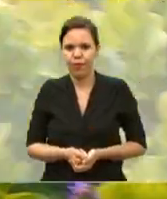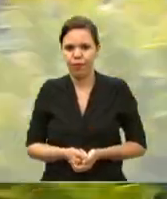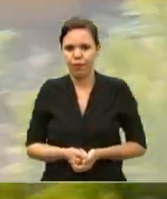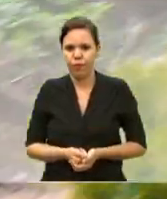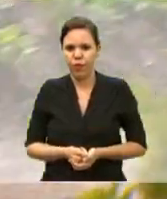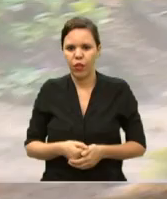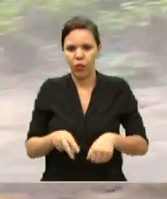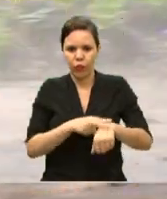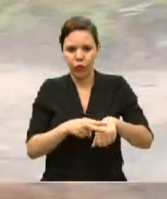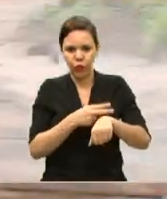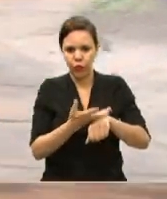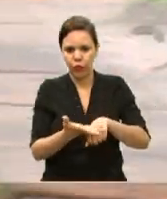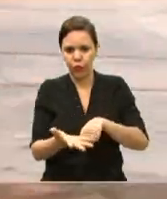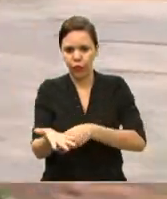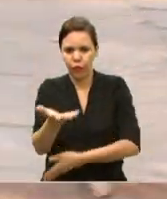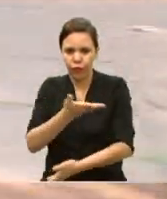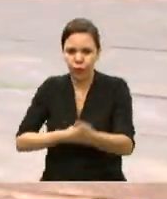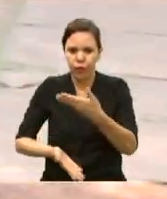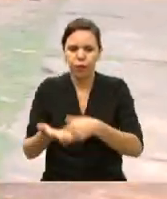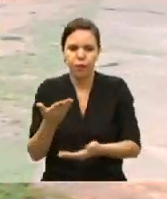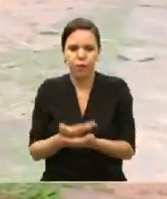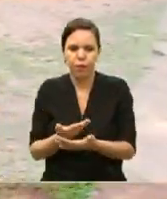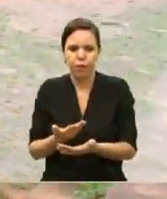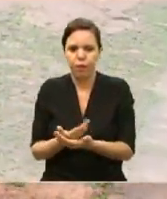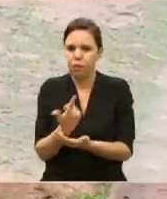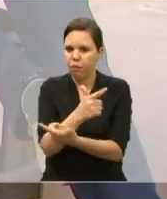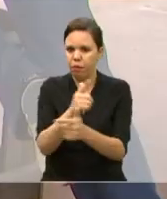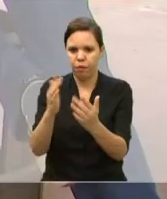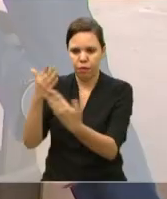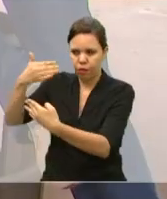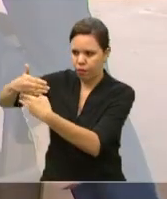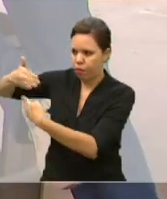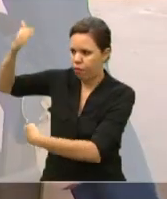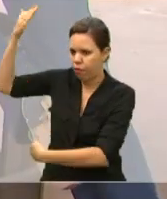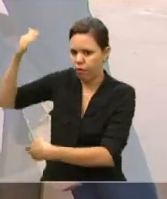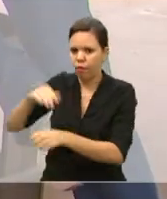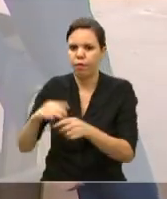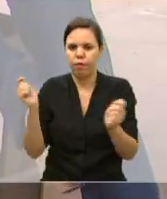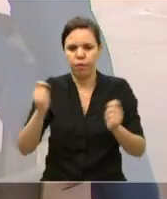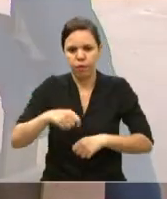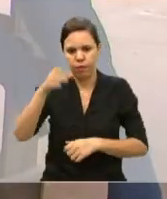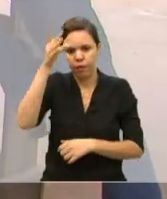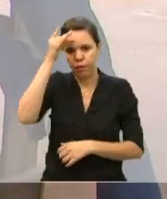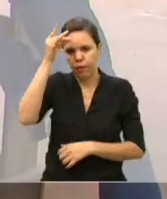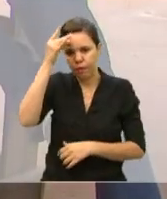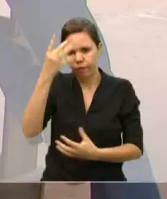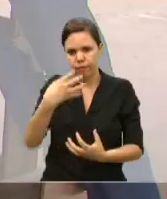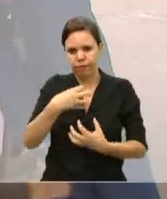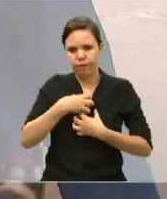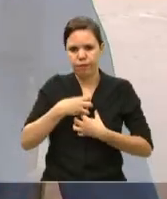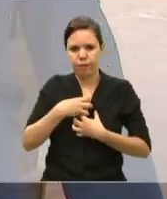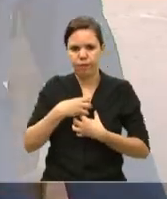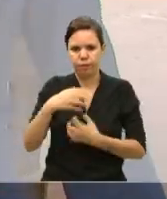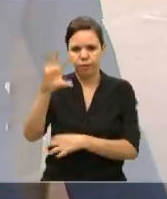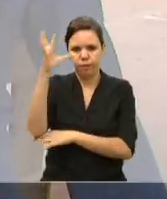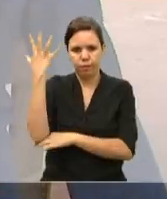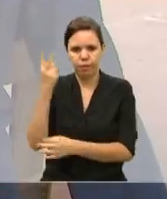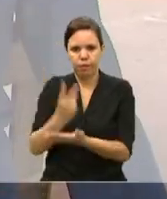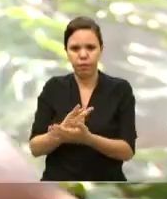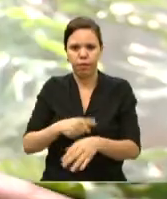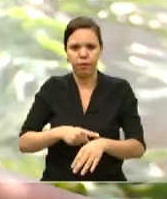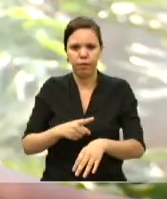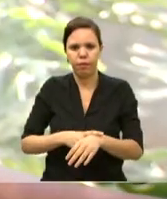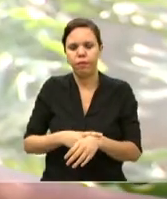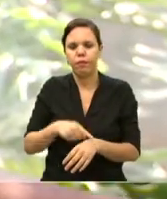O verde faz parte da aula Sem Paredes. É que dá para aprender e sentir a natureza ao mesmo